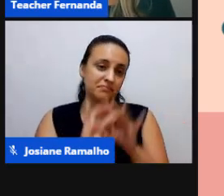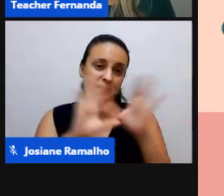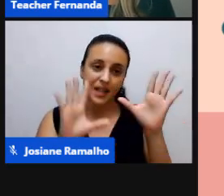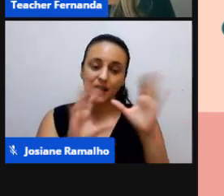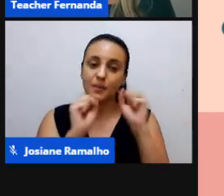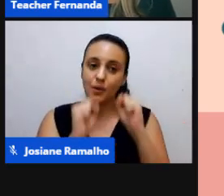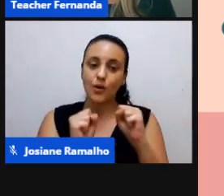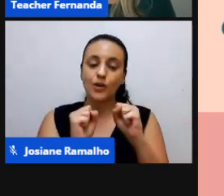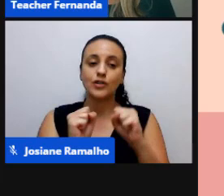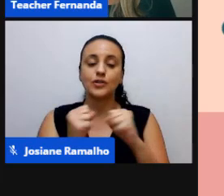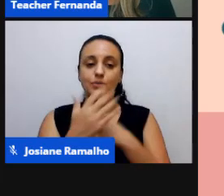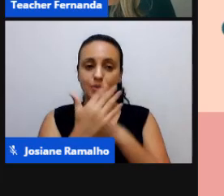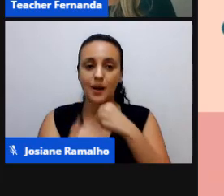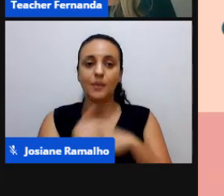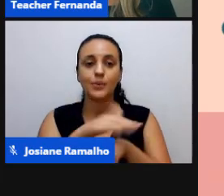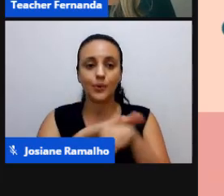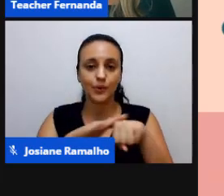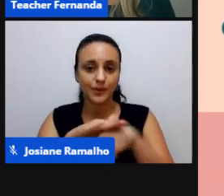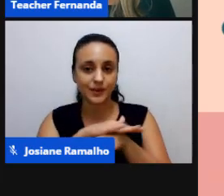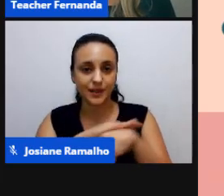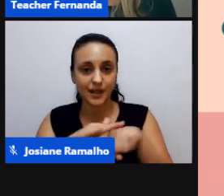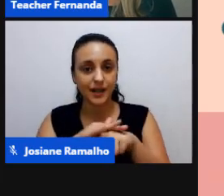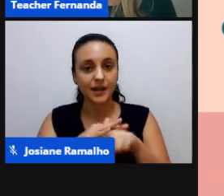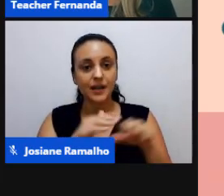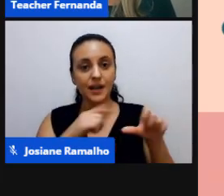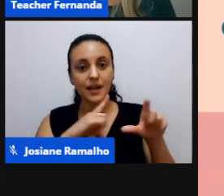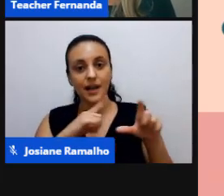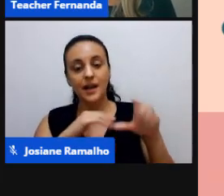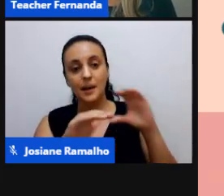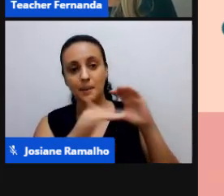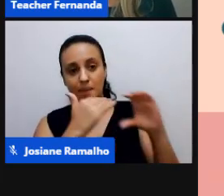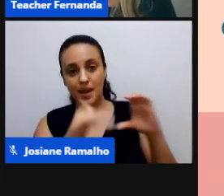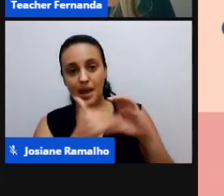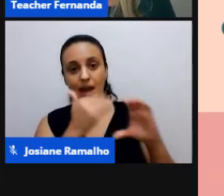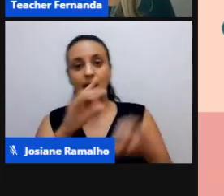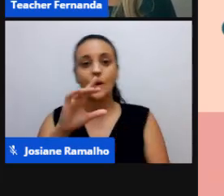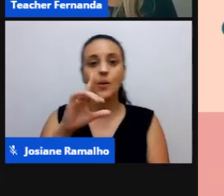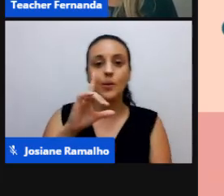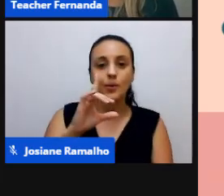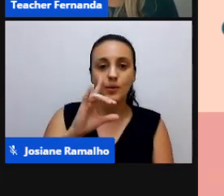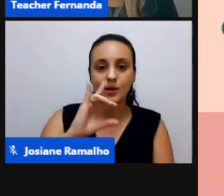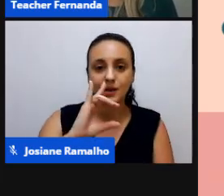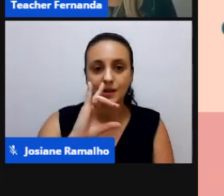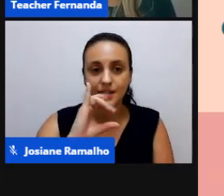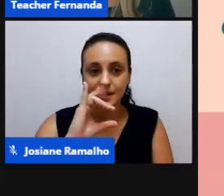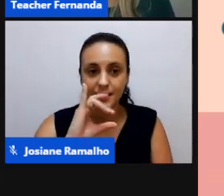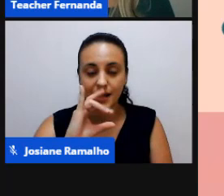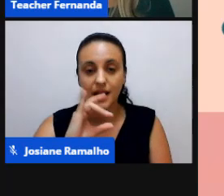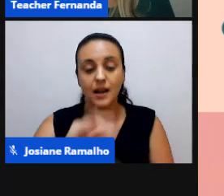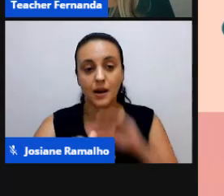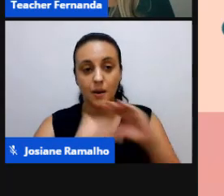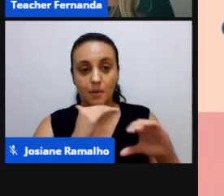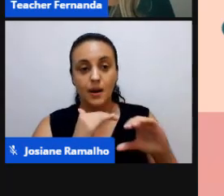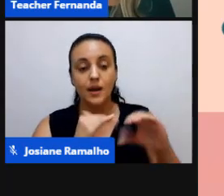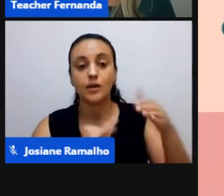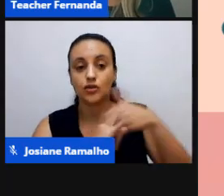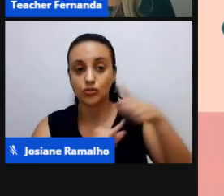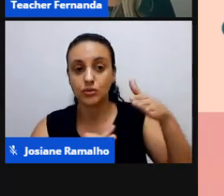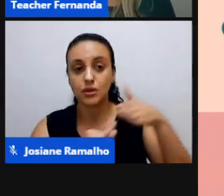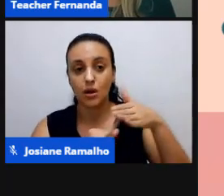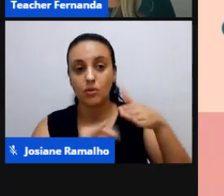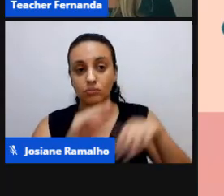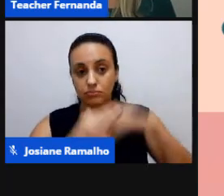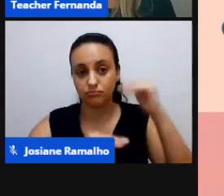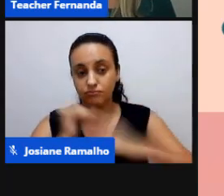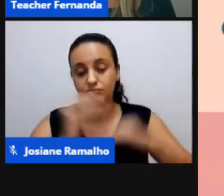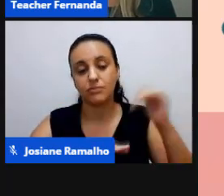esse assunto. Aí estão os meus canais de comunicação, os meus e-mails, e-mail institucional, e-mail pessoal e o meu